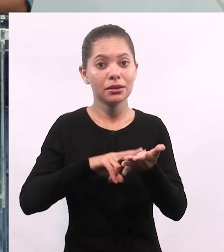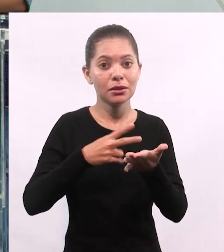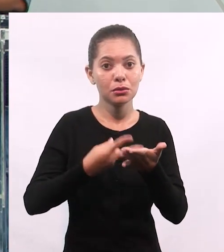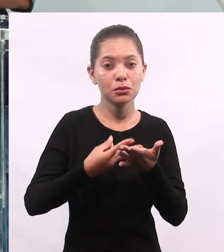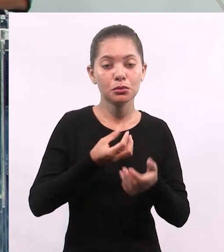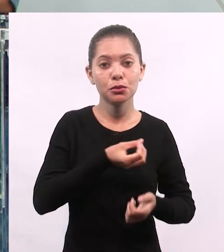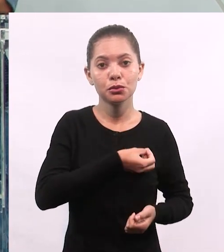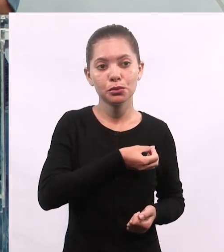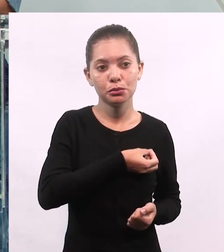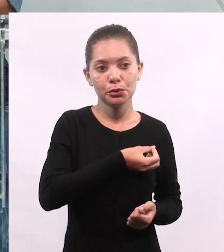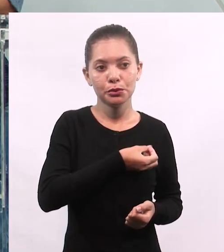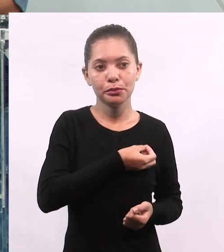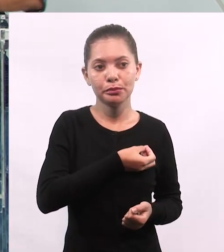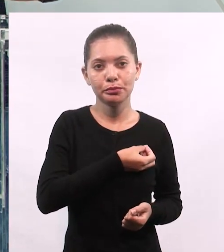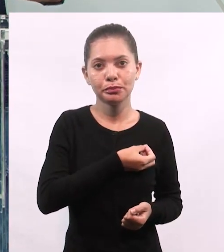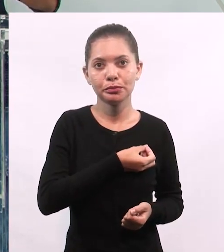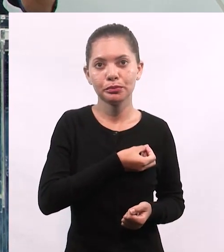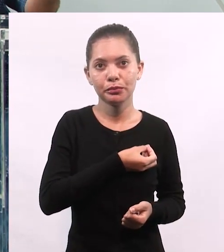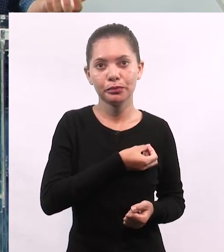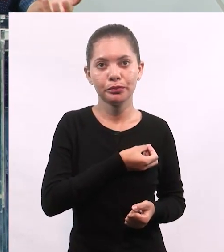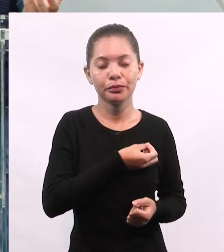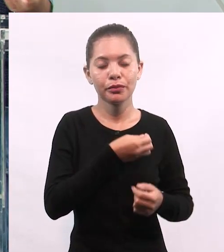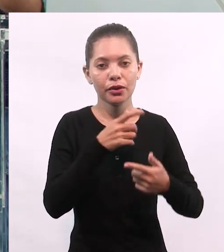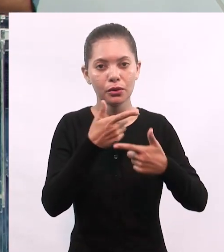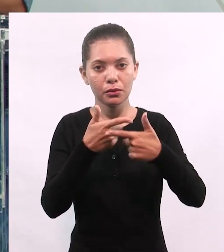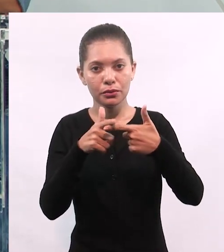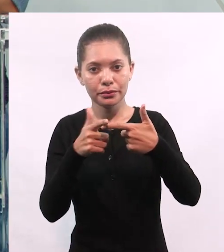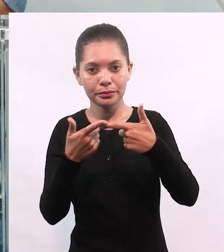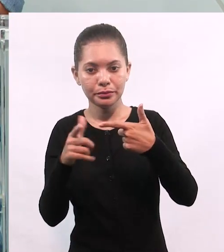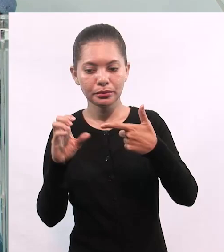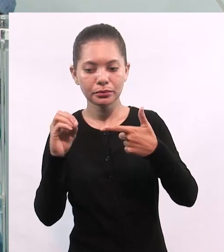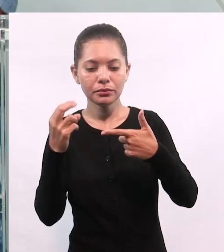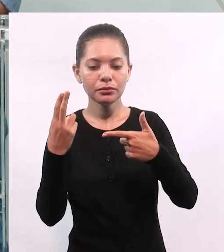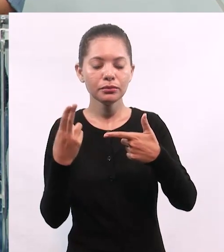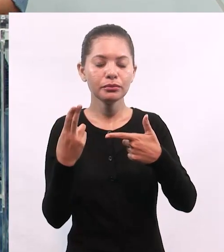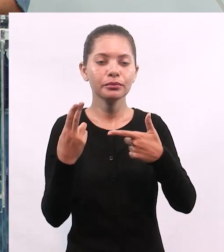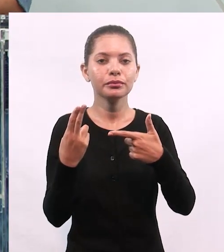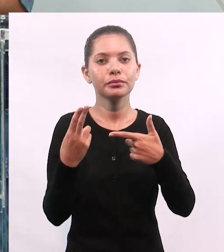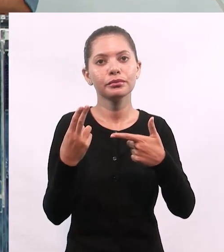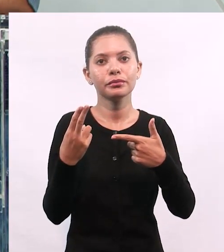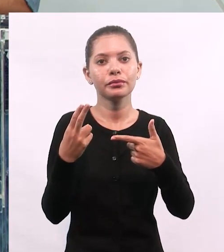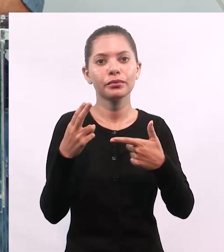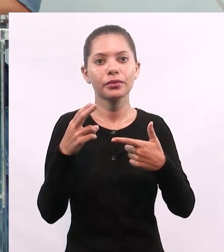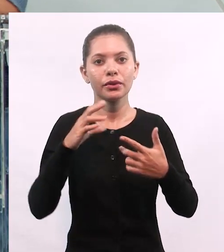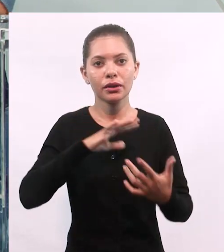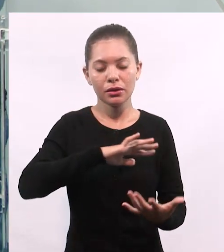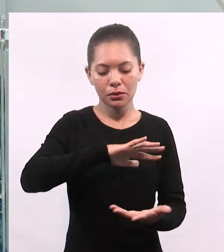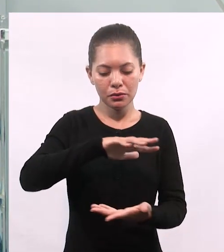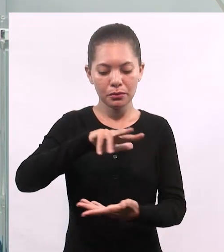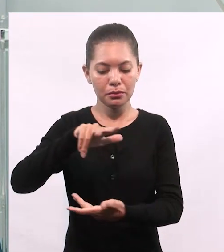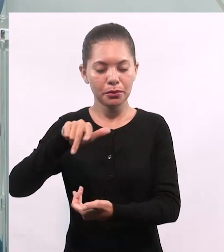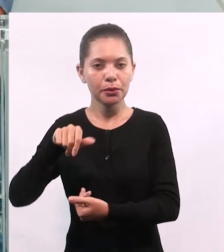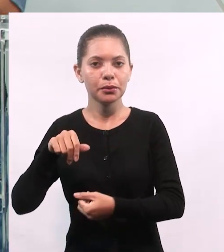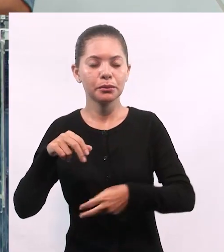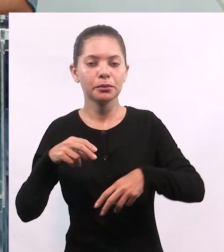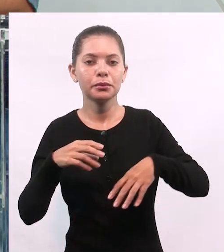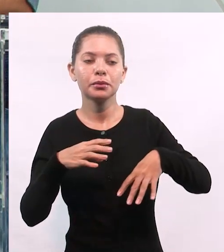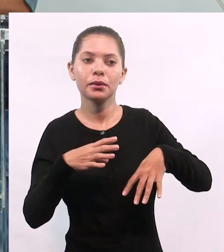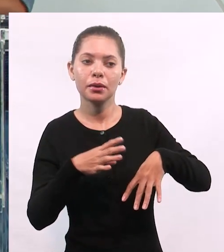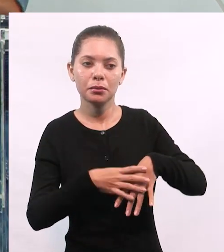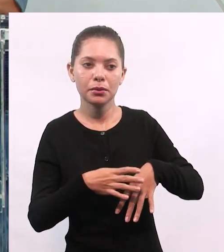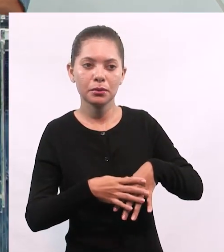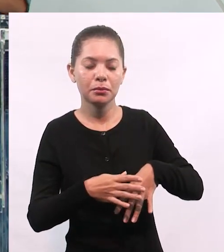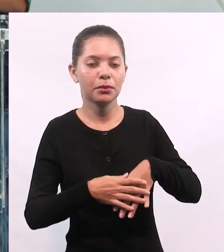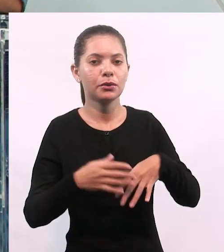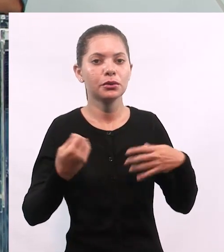um número racional, ou fracionário, ou decimal. Então, o mundo da matemática